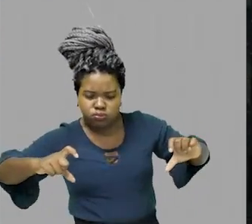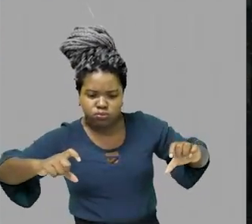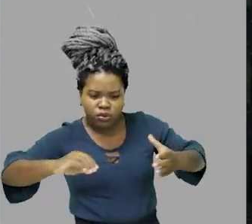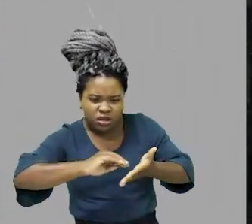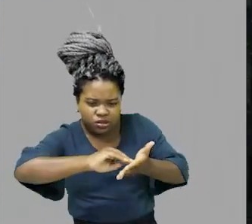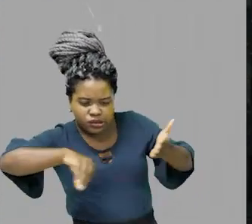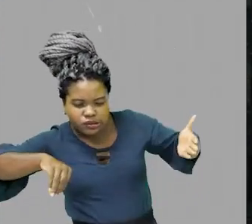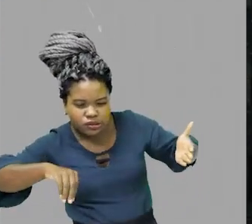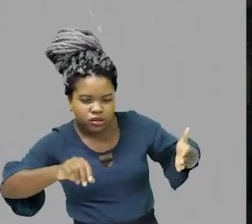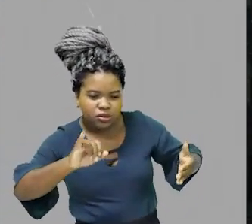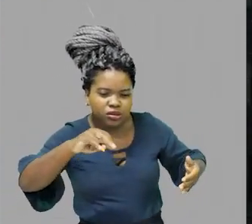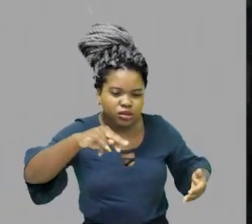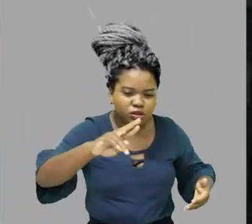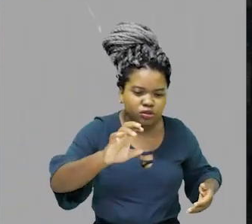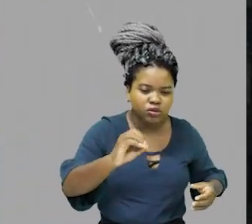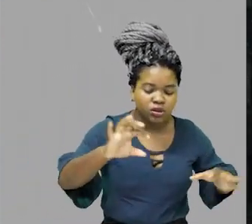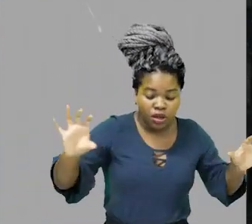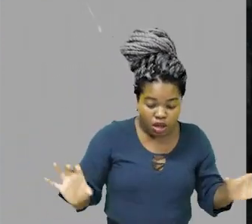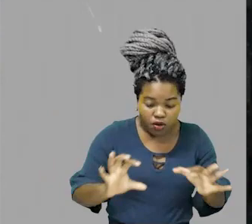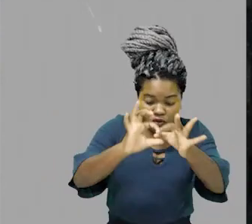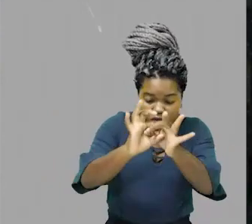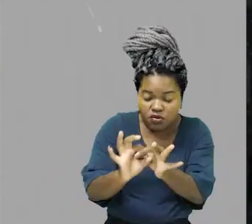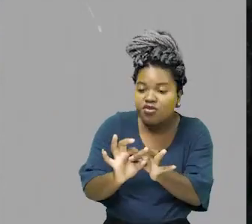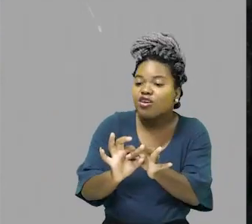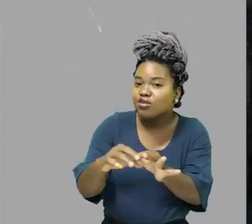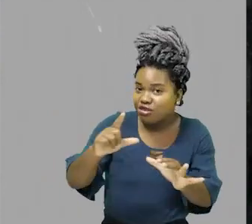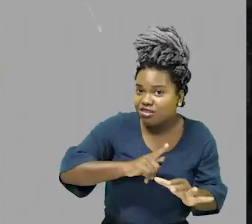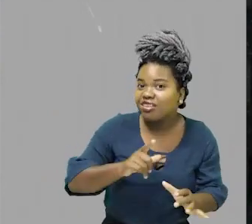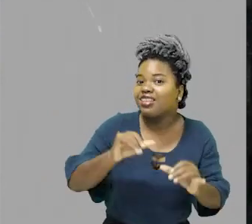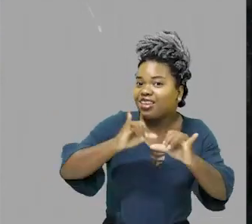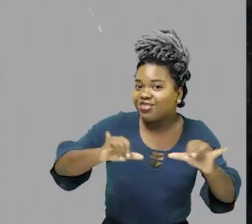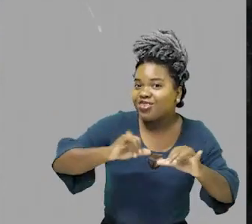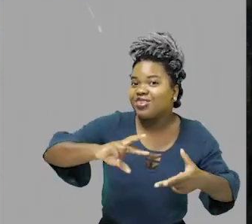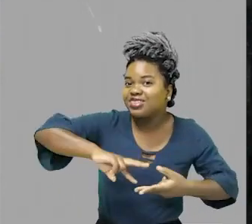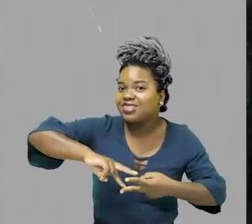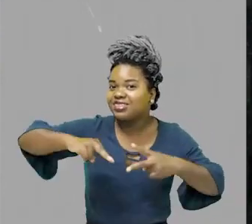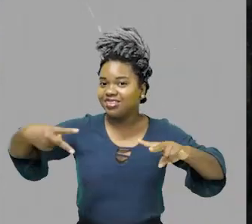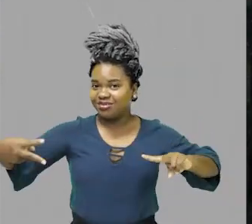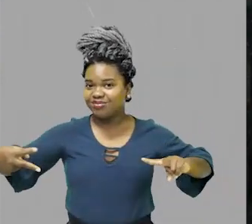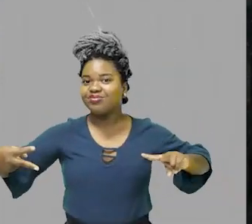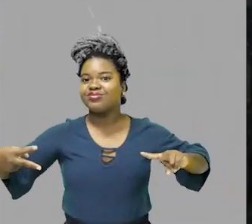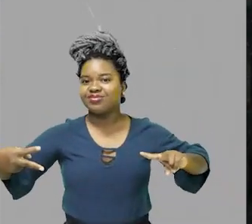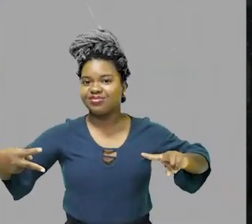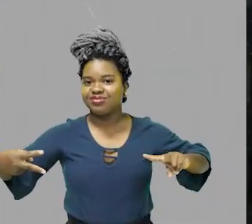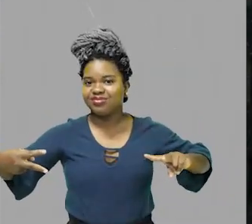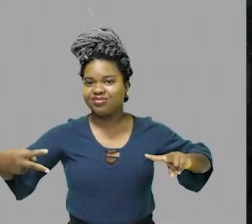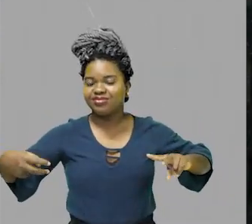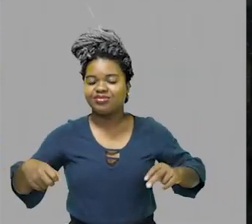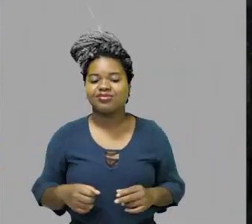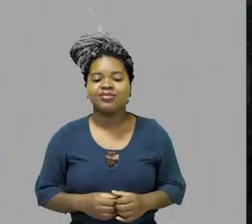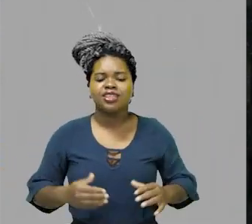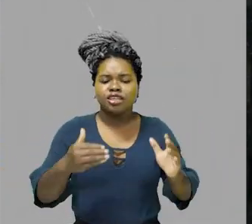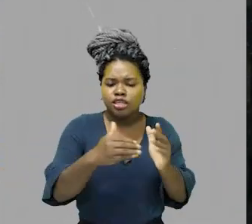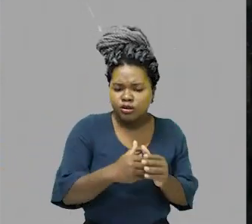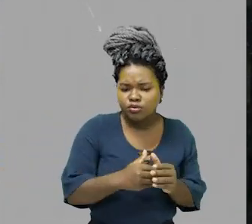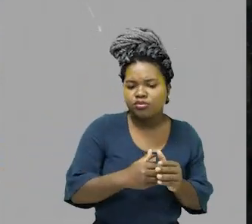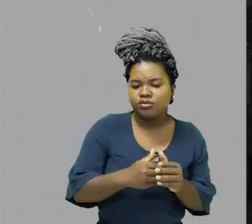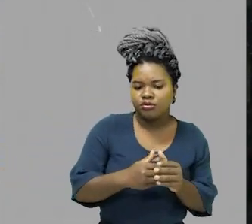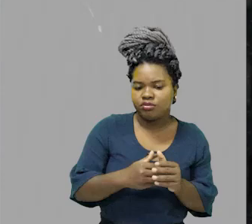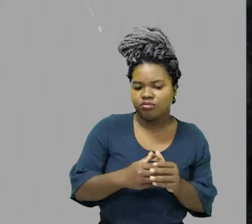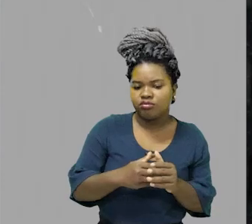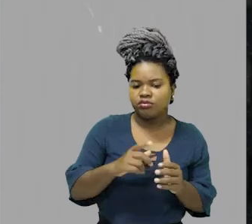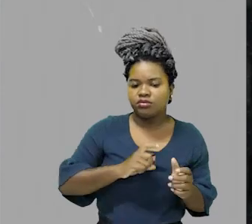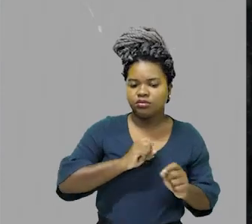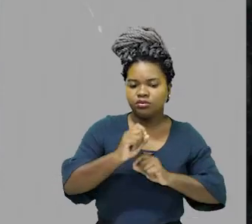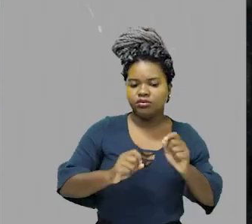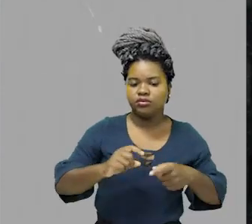aí ela vai unir os trechos que têm informações genéticas, que são os exons. E por último, essa